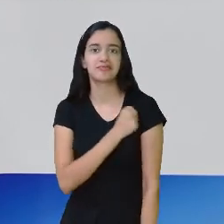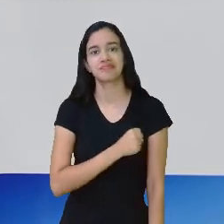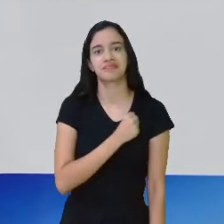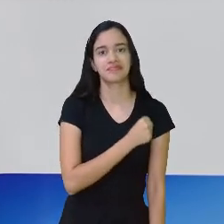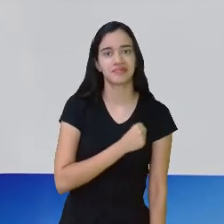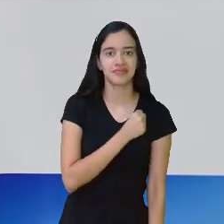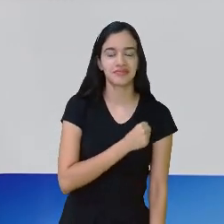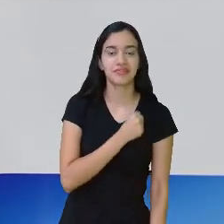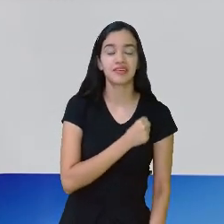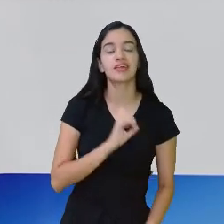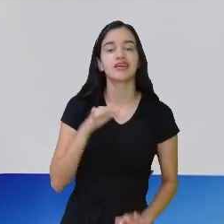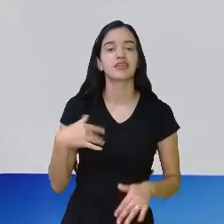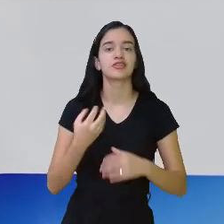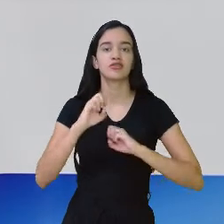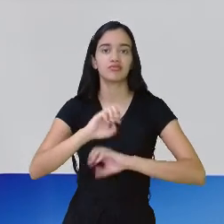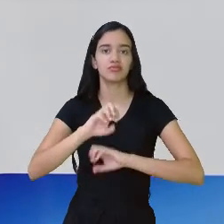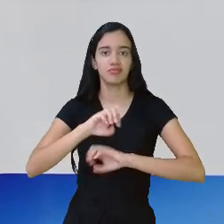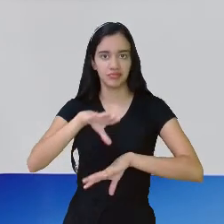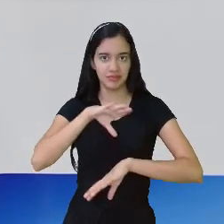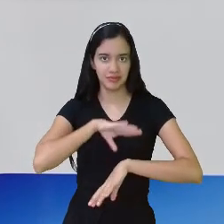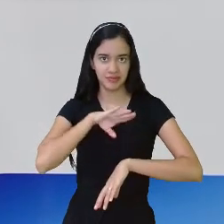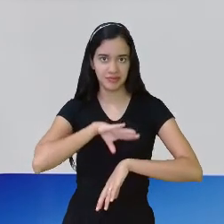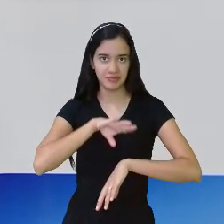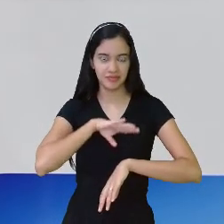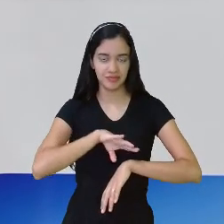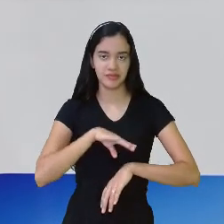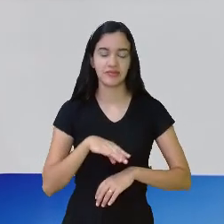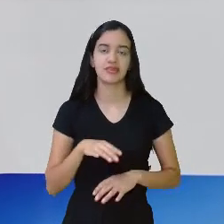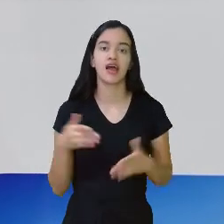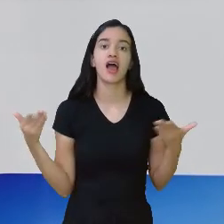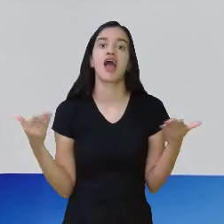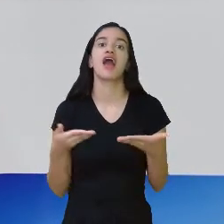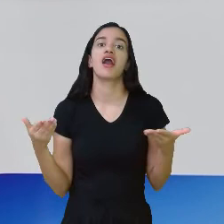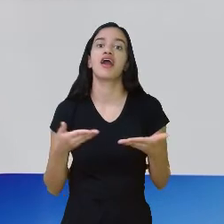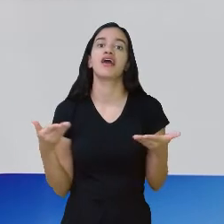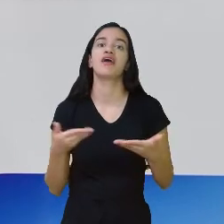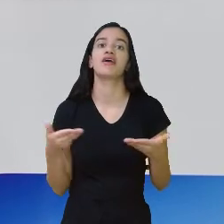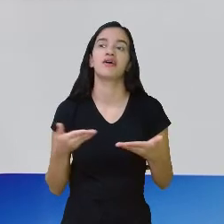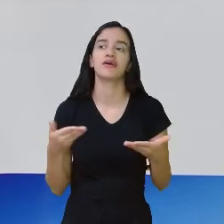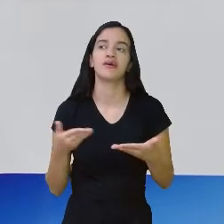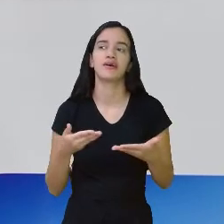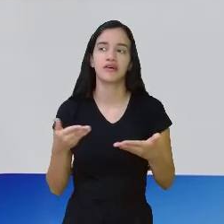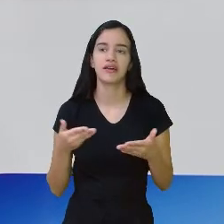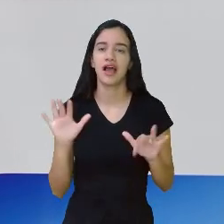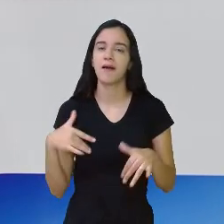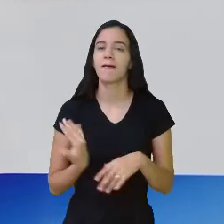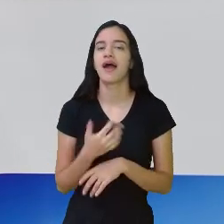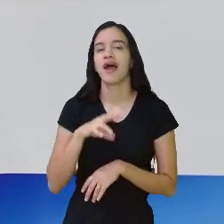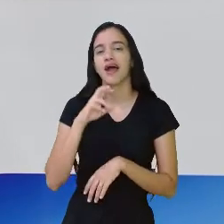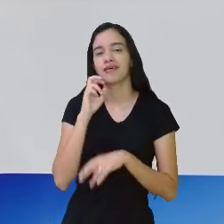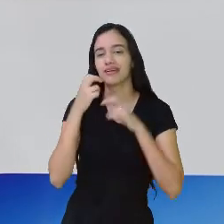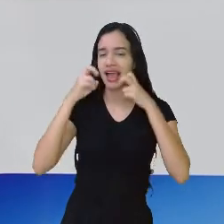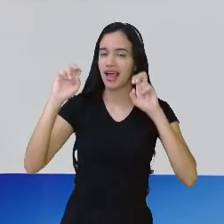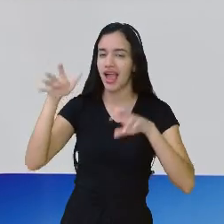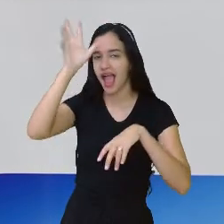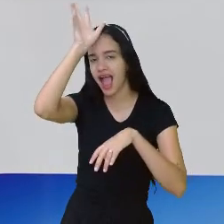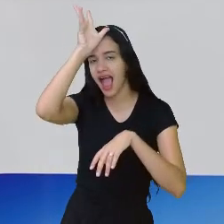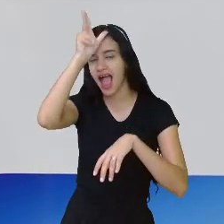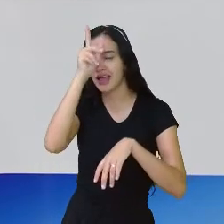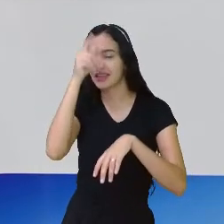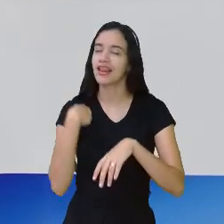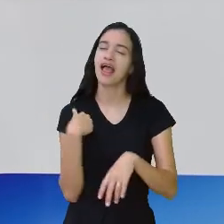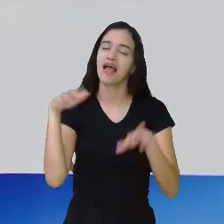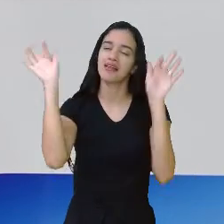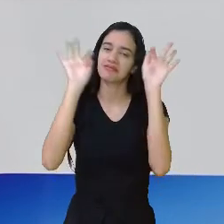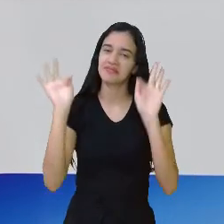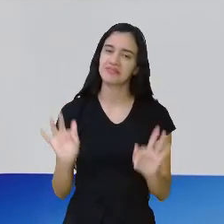e estou dando aqui a aula de língua portuguesa. E agora, Mas esse cara, ele está feliz, sabe,